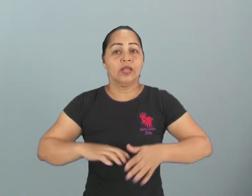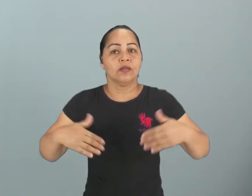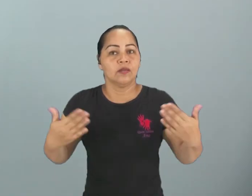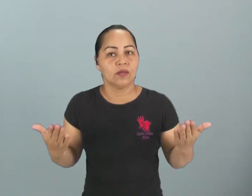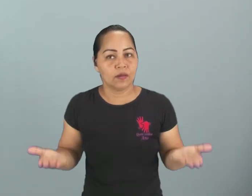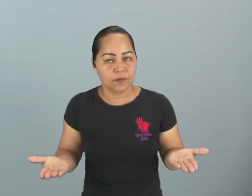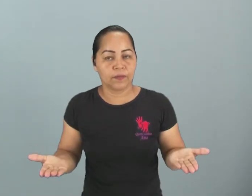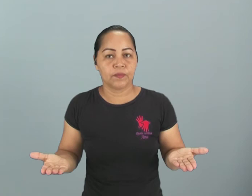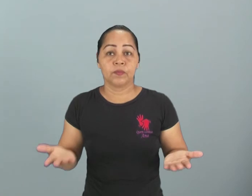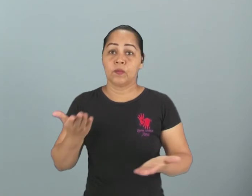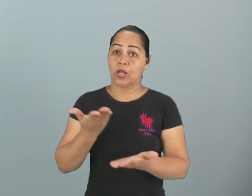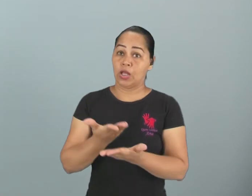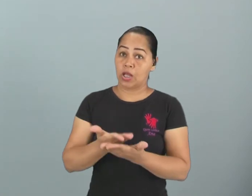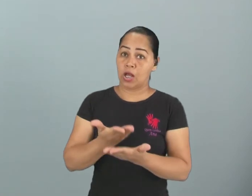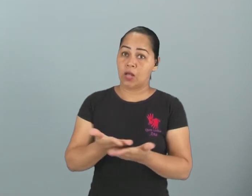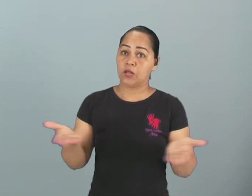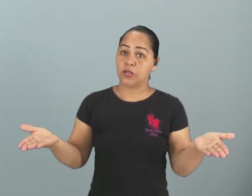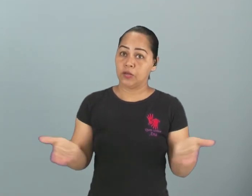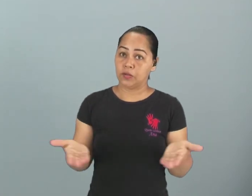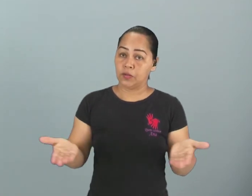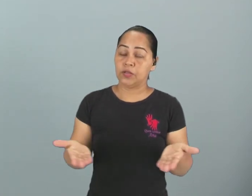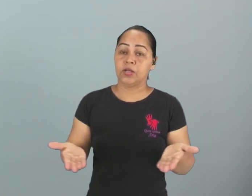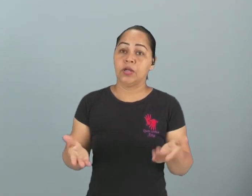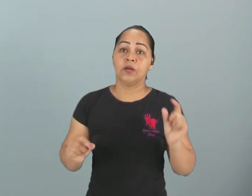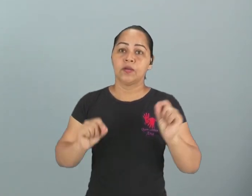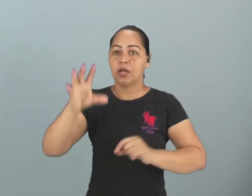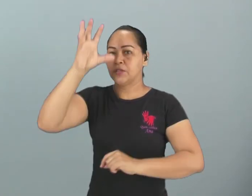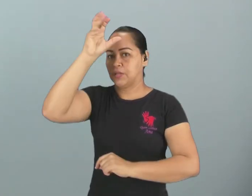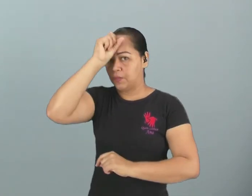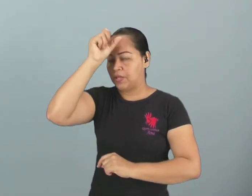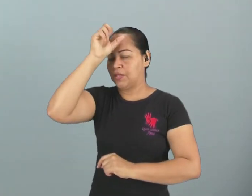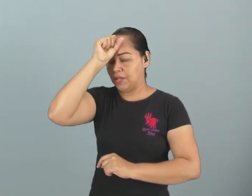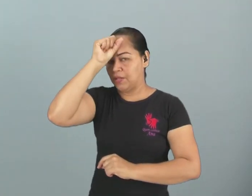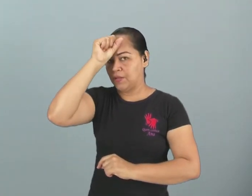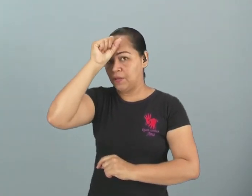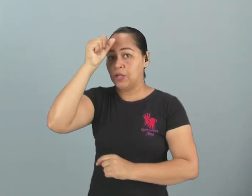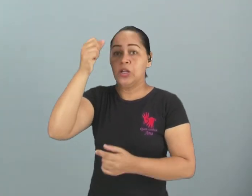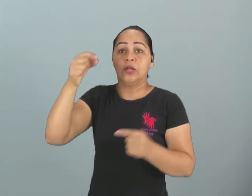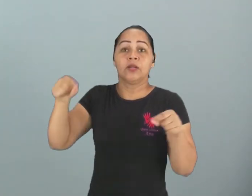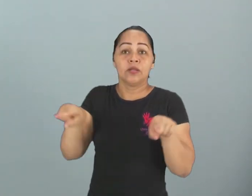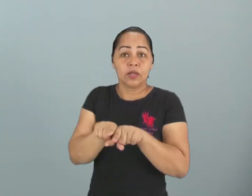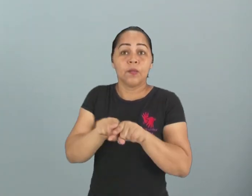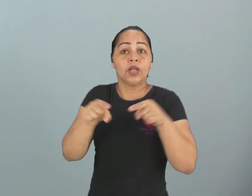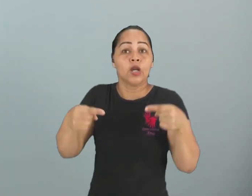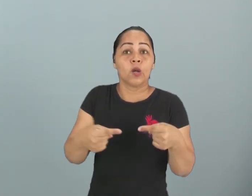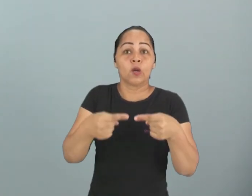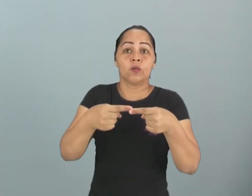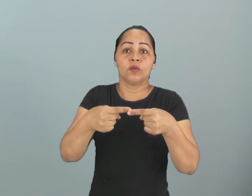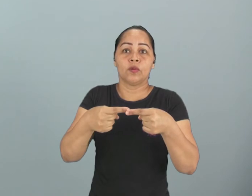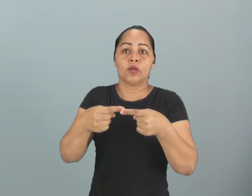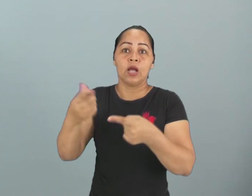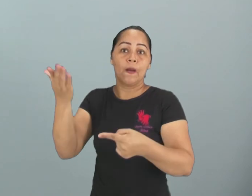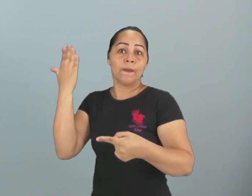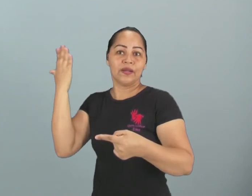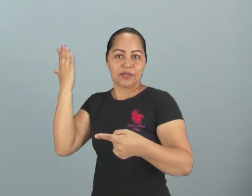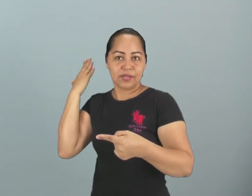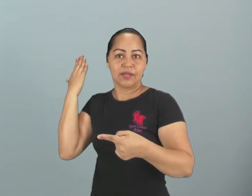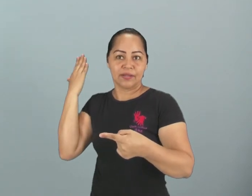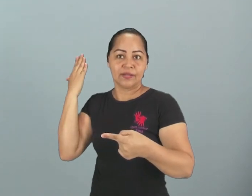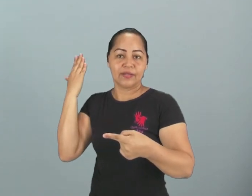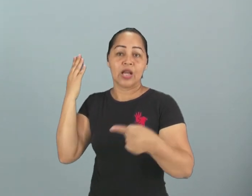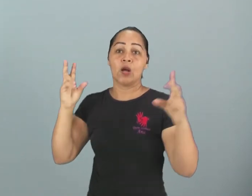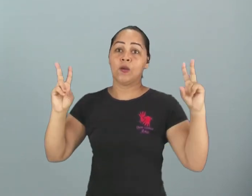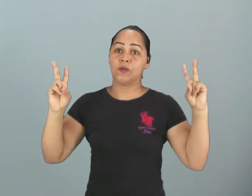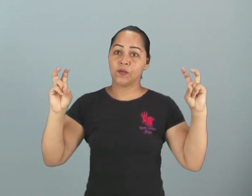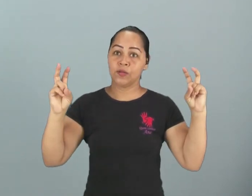Então, na aula de hoje a gente pôde ver um pouquinho do que você aprendeu na aula passada sobre triângulos. Empregamos